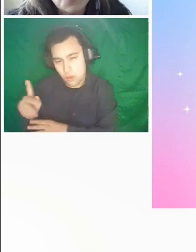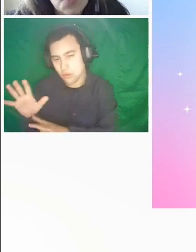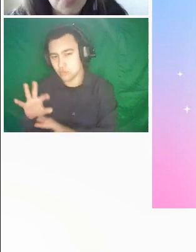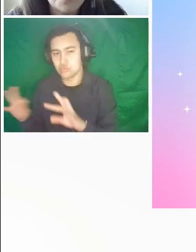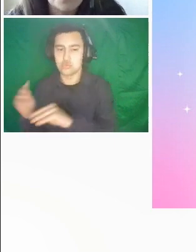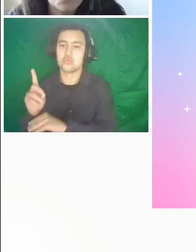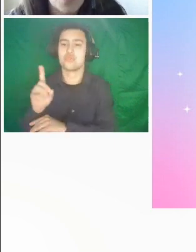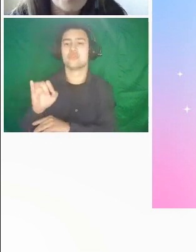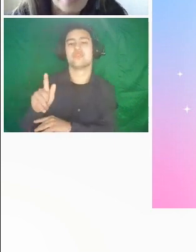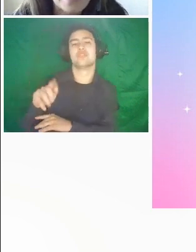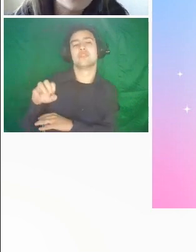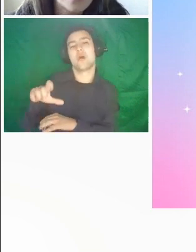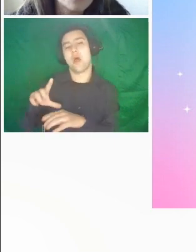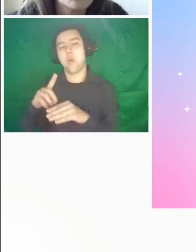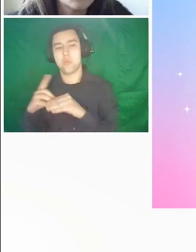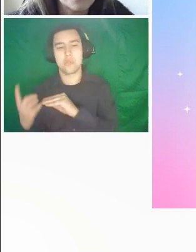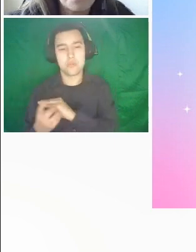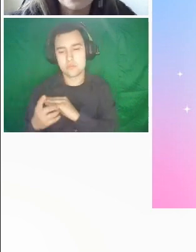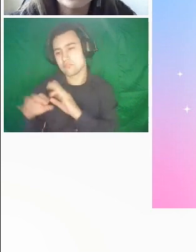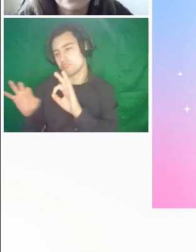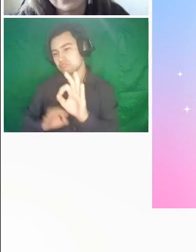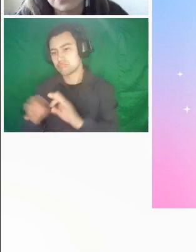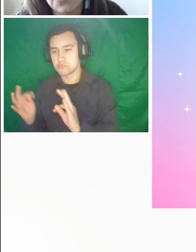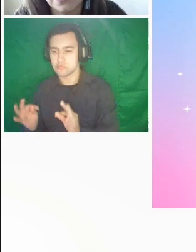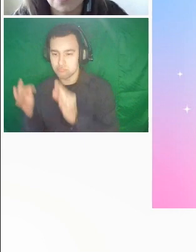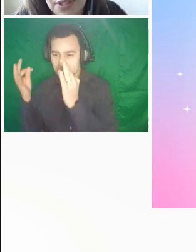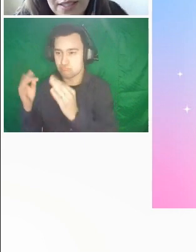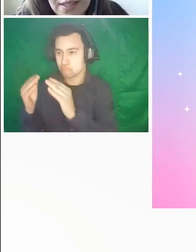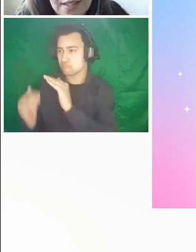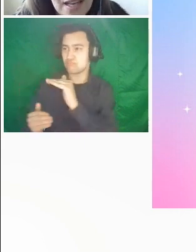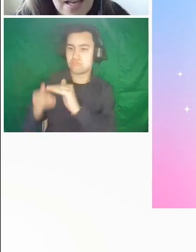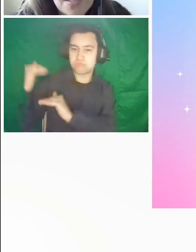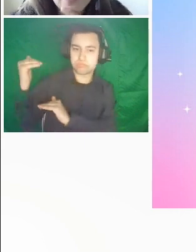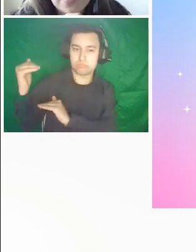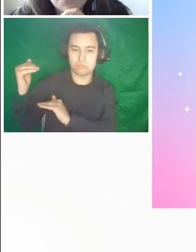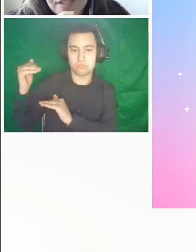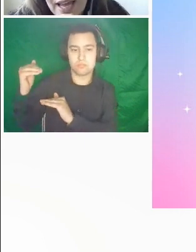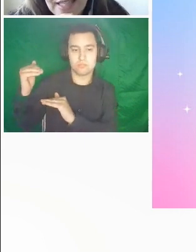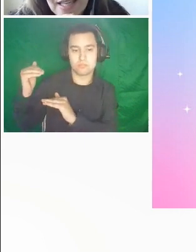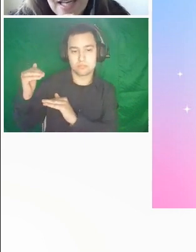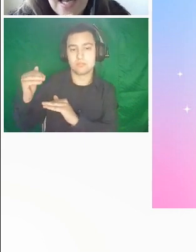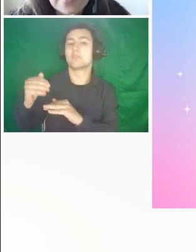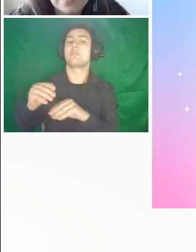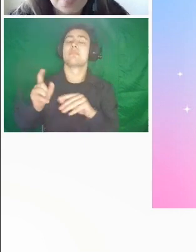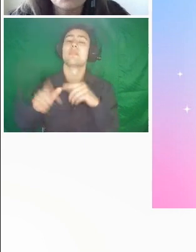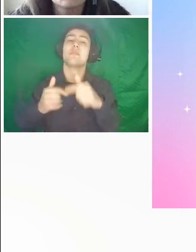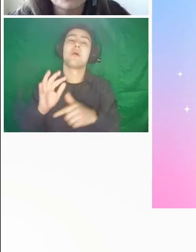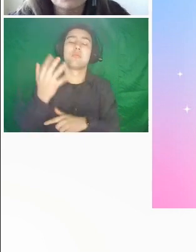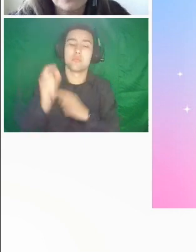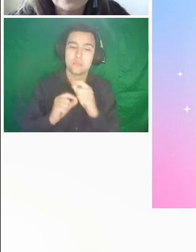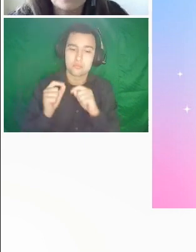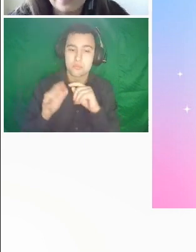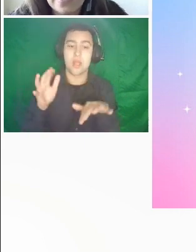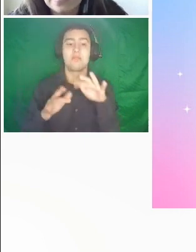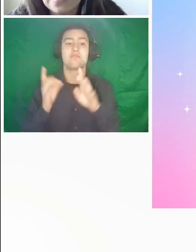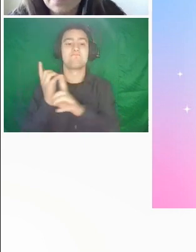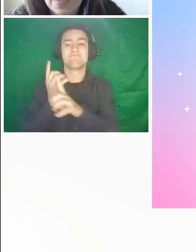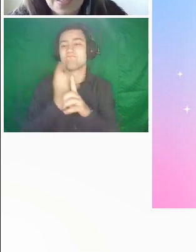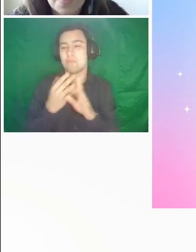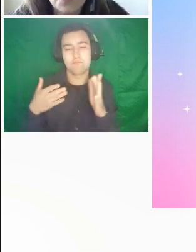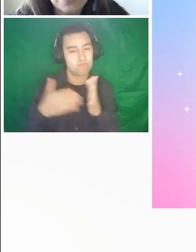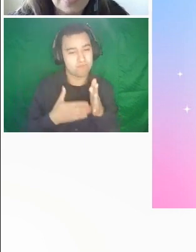o motivo pelo qual a área de tecnologia acaba liderando essas mudanças e o que que acontece eles acabam encontrando várias